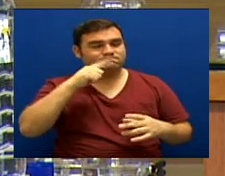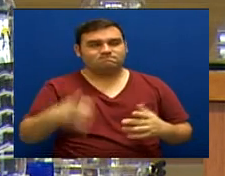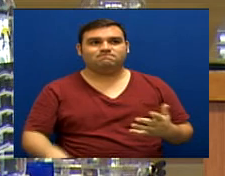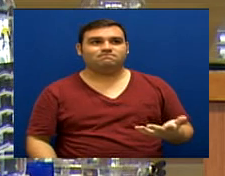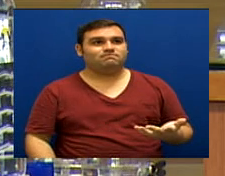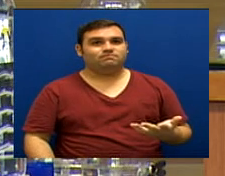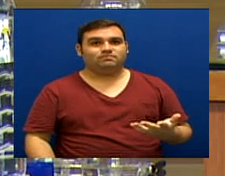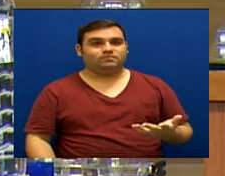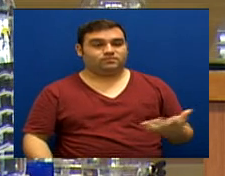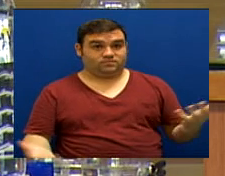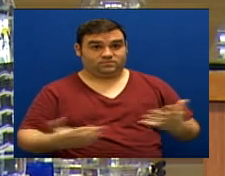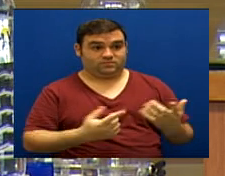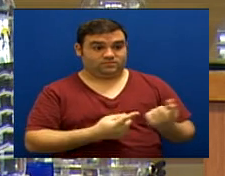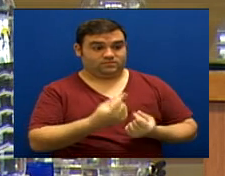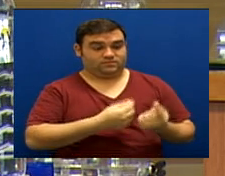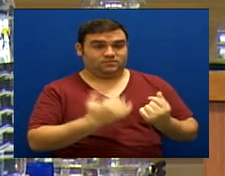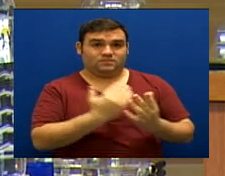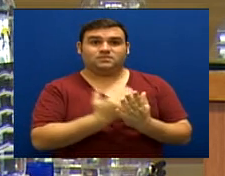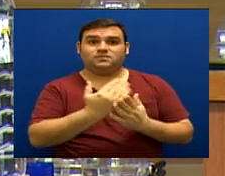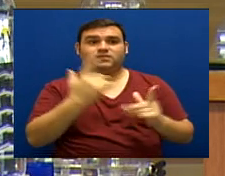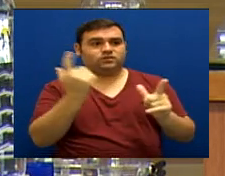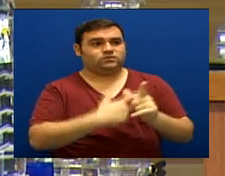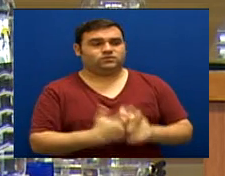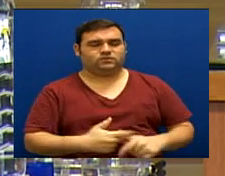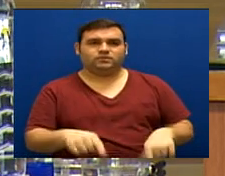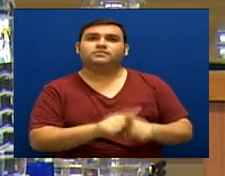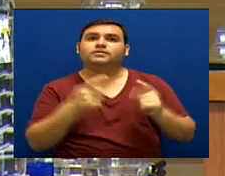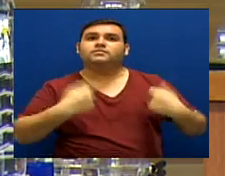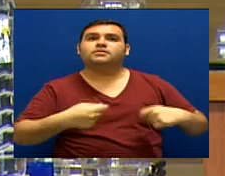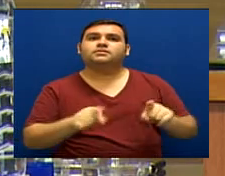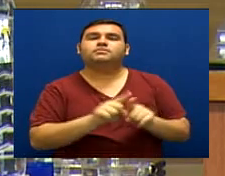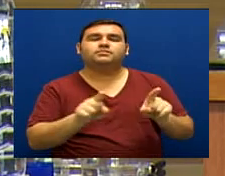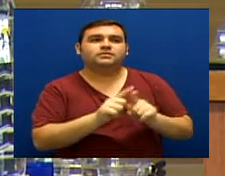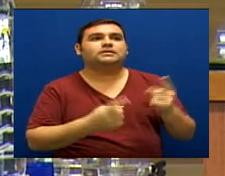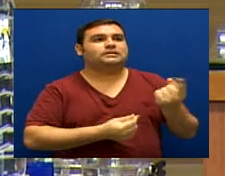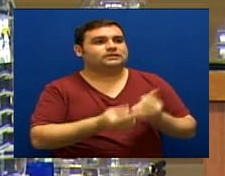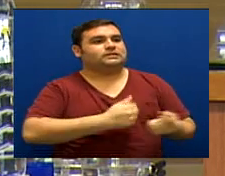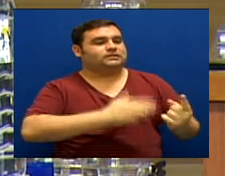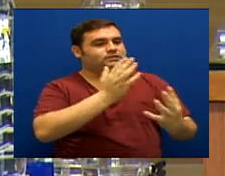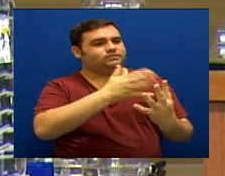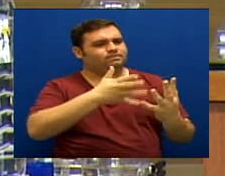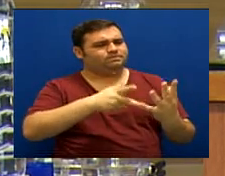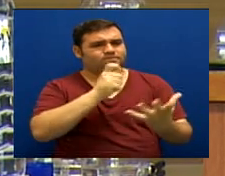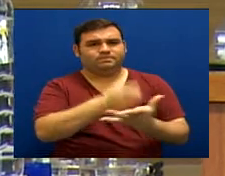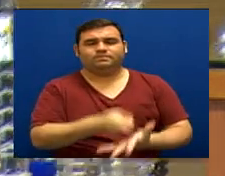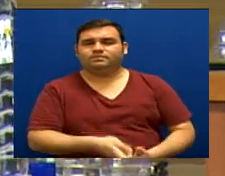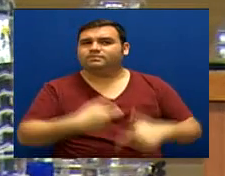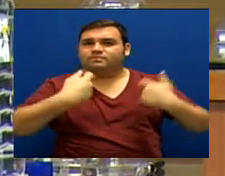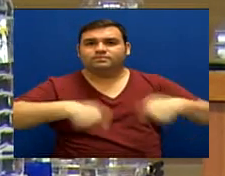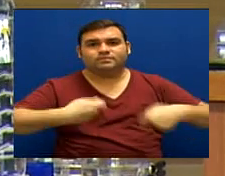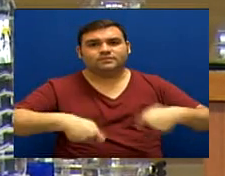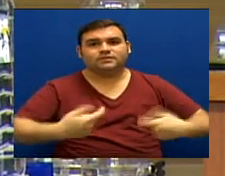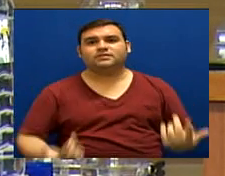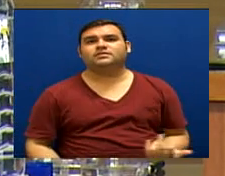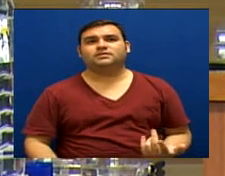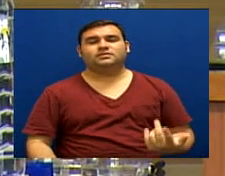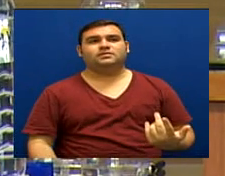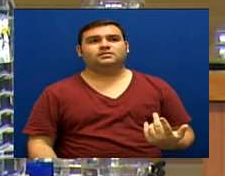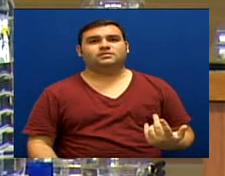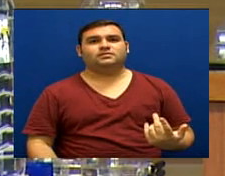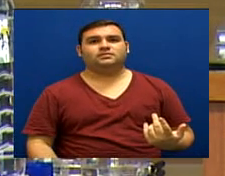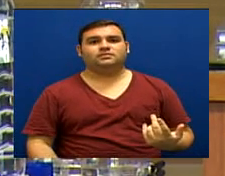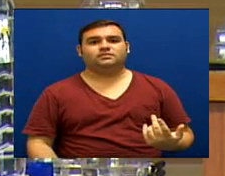esse aumento exagerado de despesa e vai ter fontes de recurso financiar isso o fato do curso é